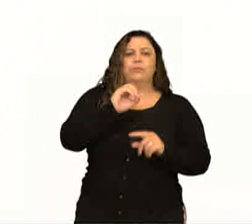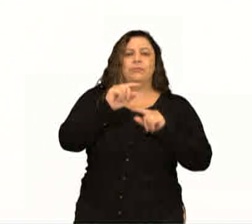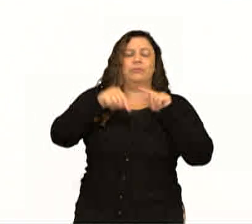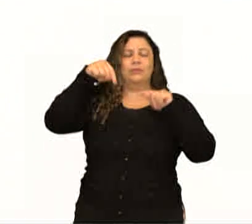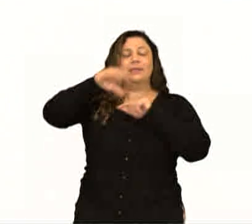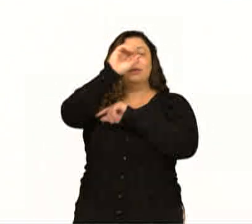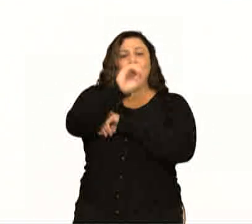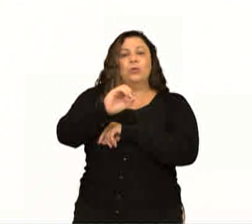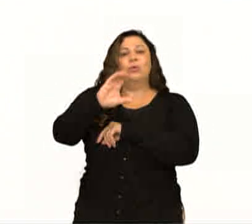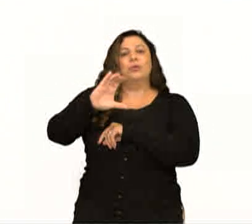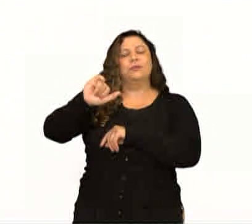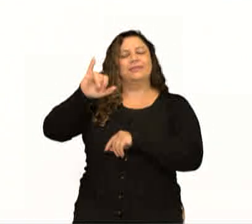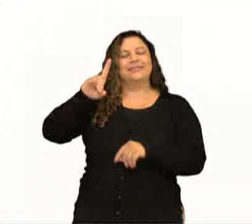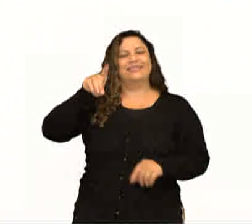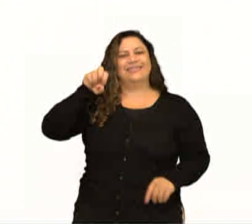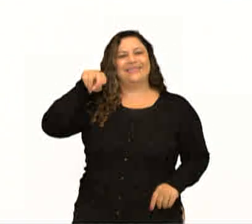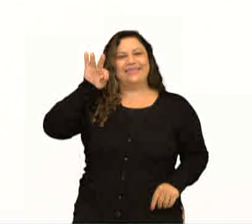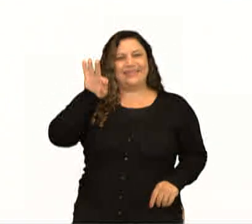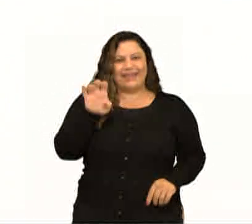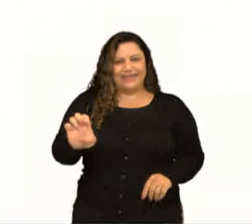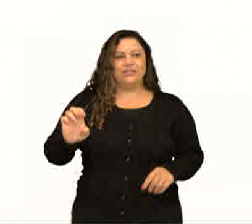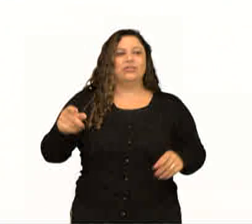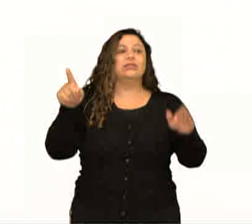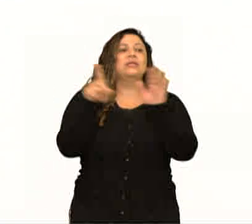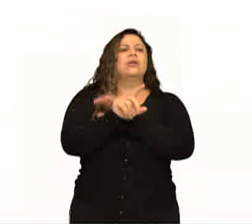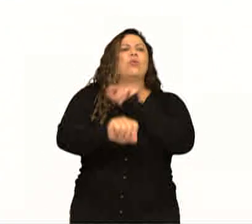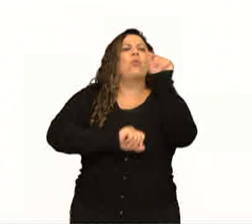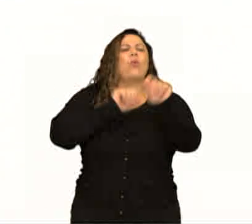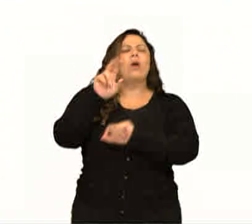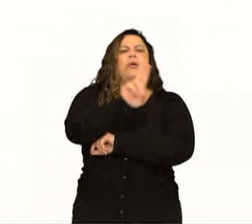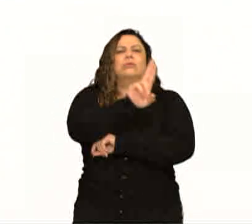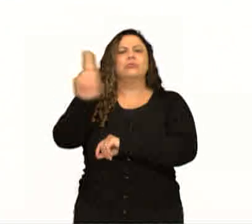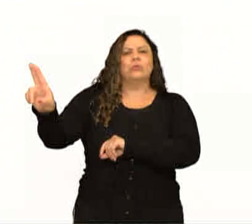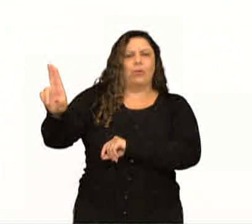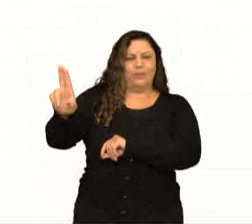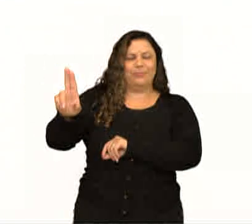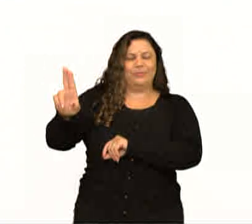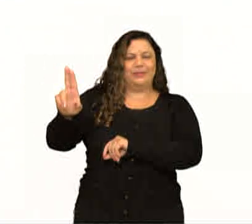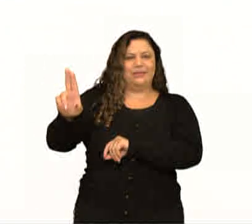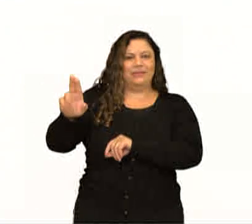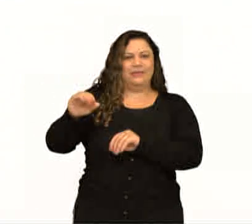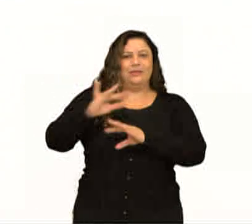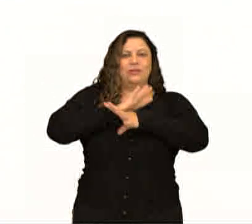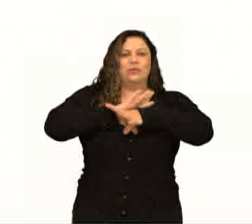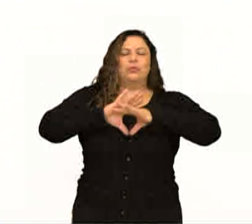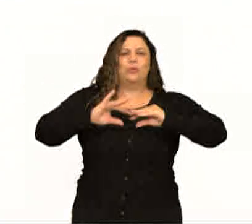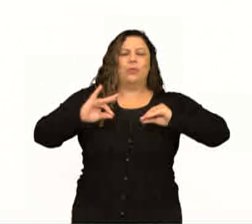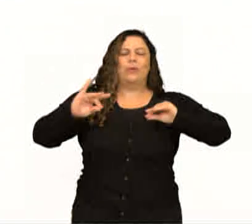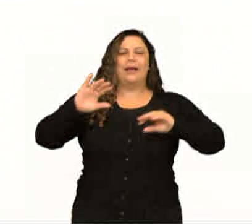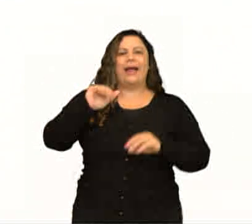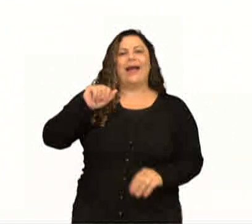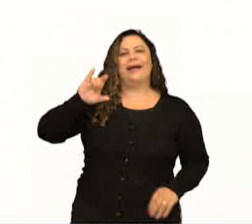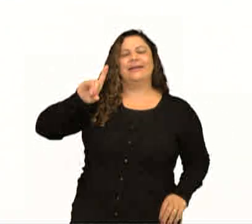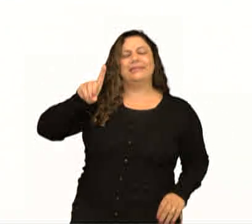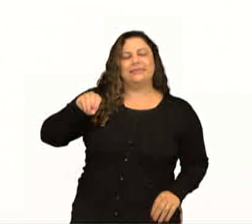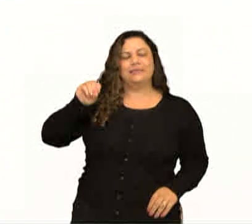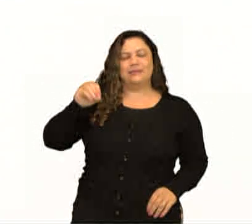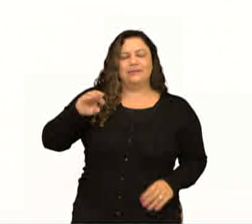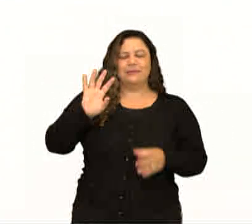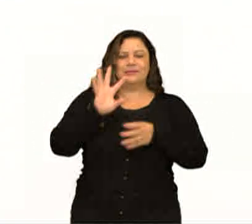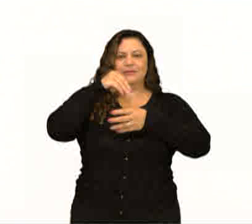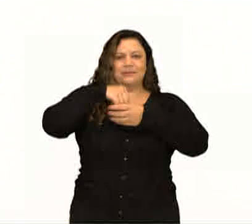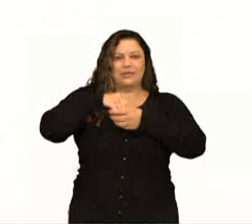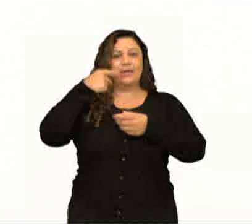humanos ocidentais. Qual o nome do ácido presente nesta substância? O nome do ácido